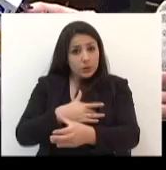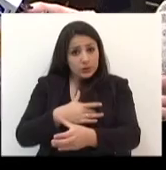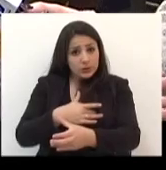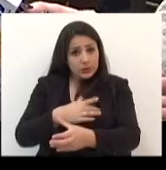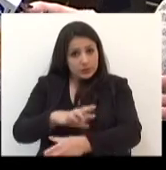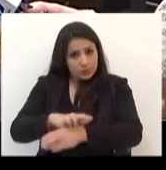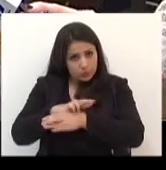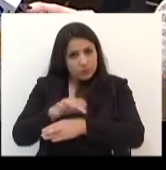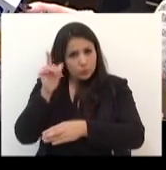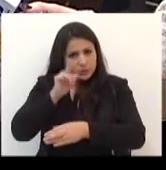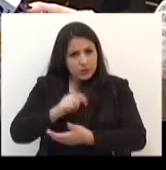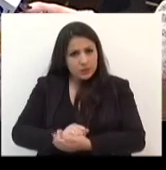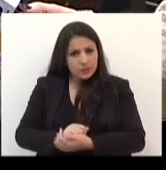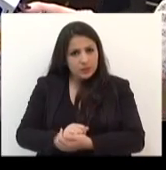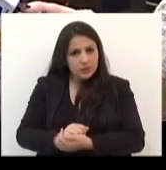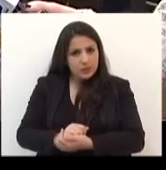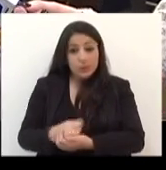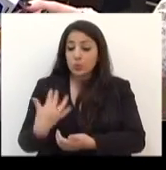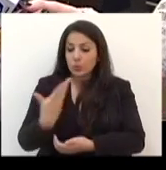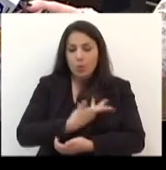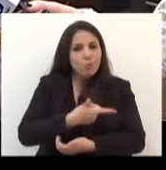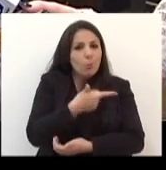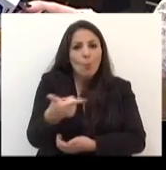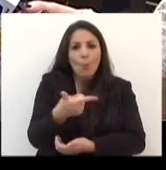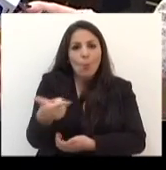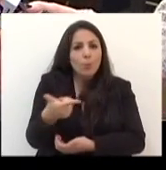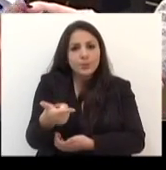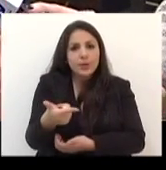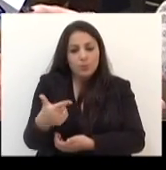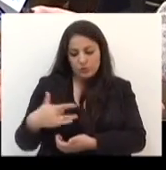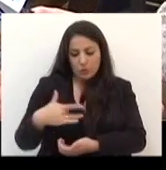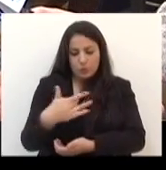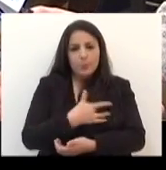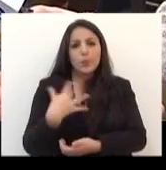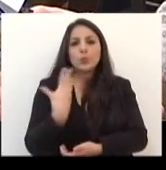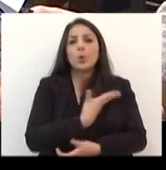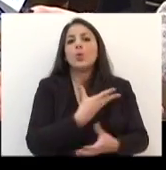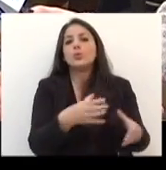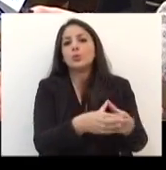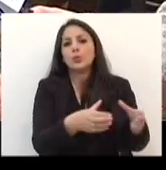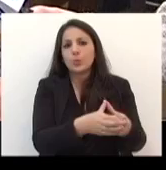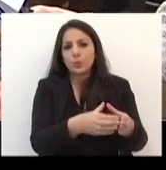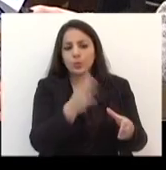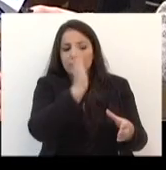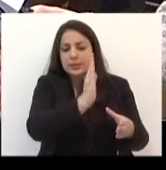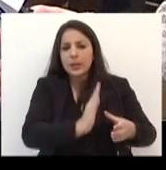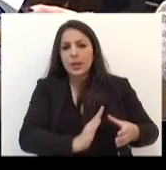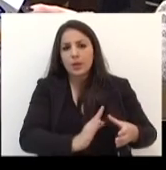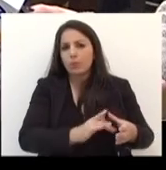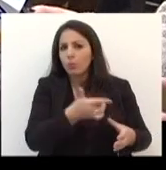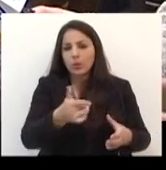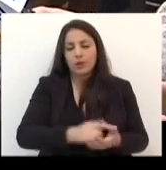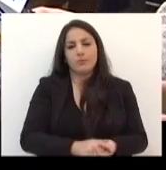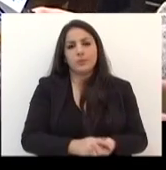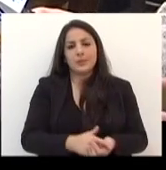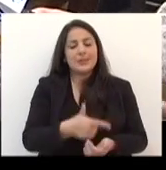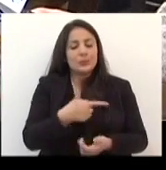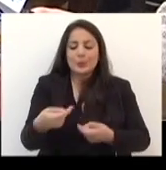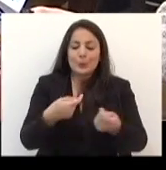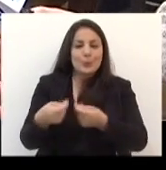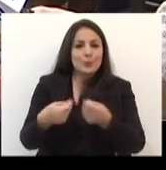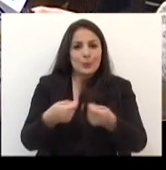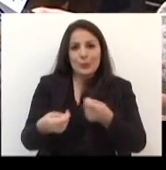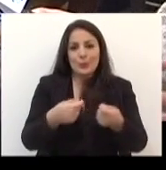temos saúde para o nosso povo. Então, assim, não existe controle. Tá? As porteiras do Brasil estão